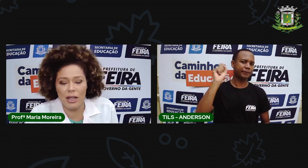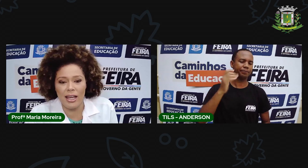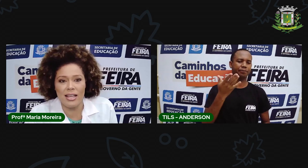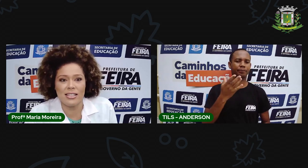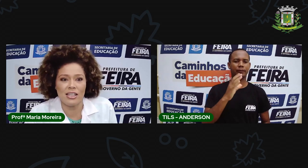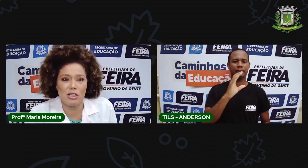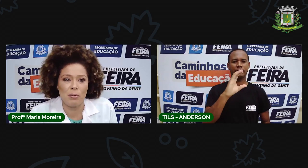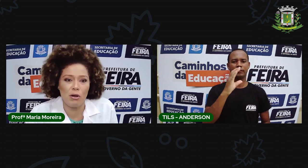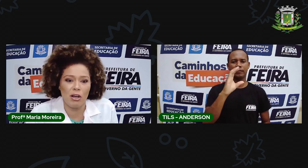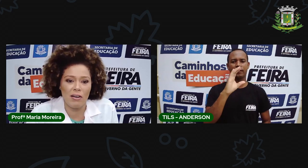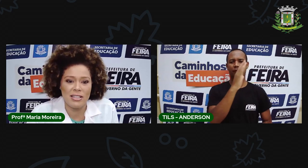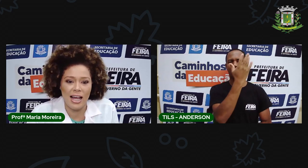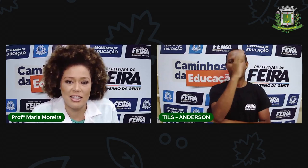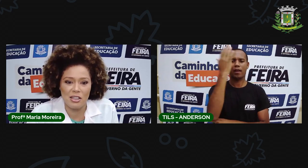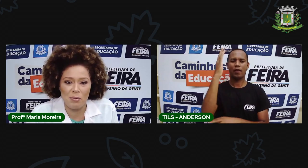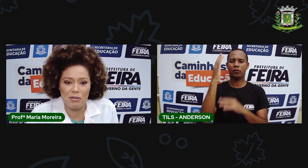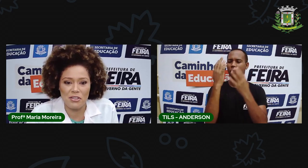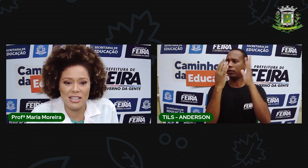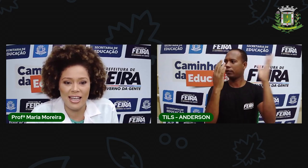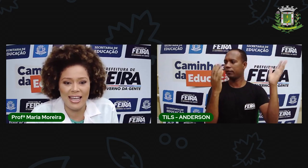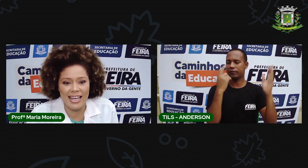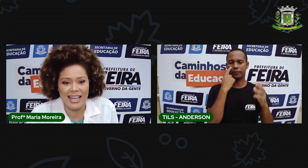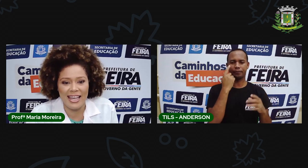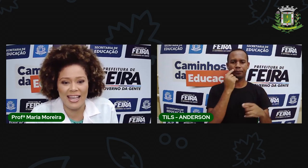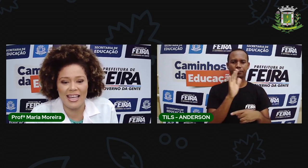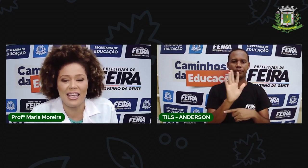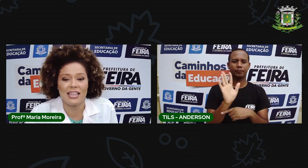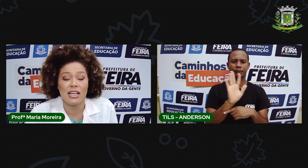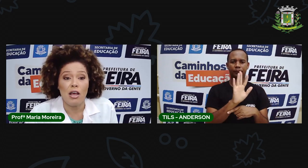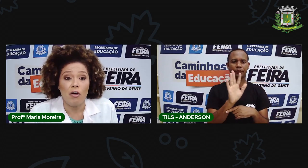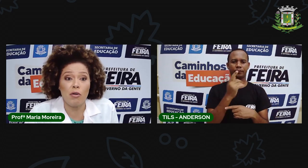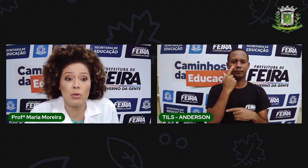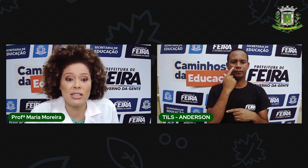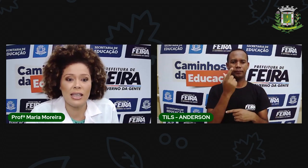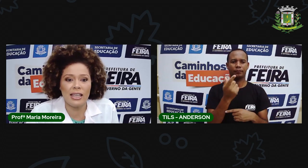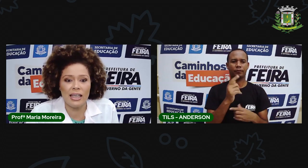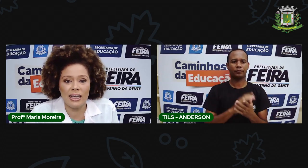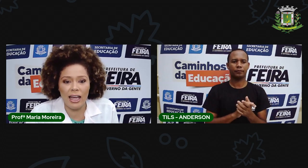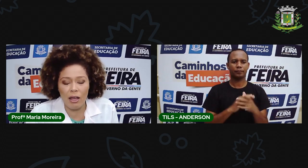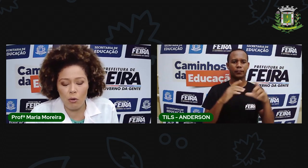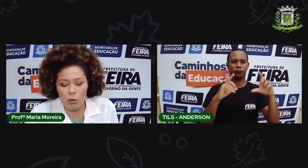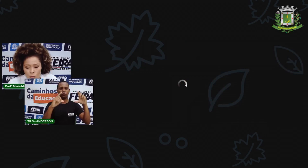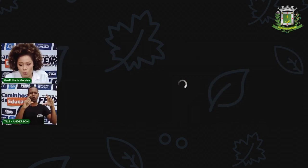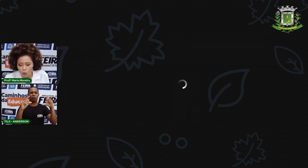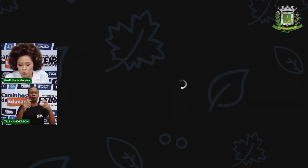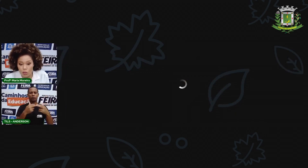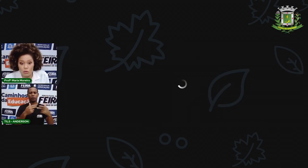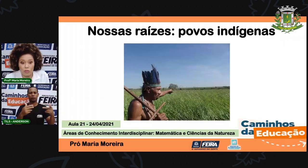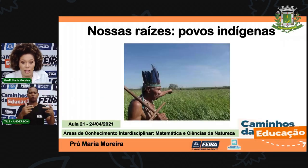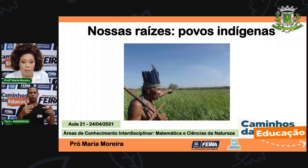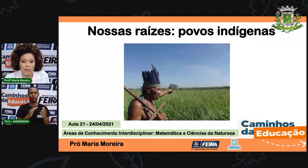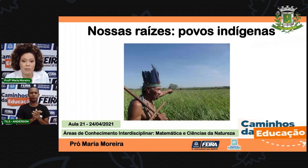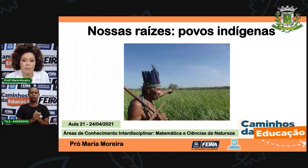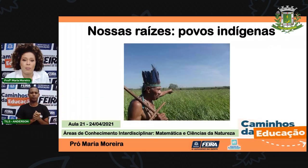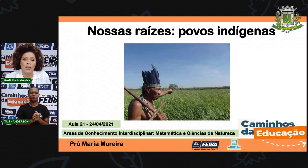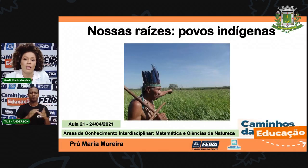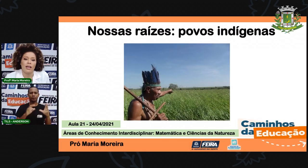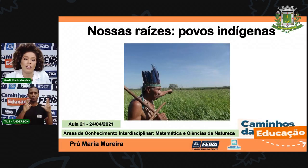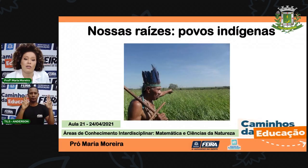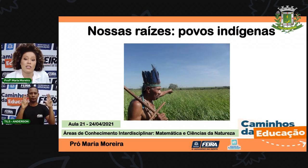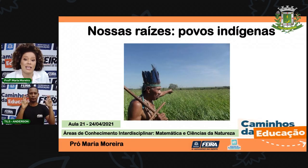da natureza. Deixa eu dar uma paulagem aqui pra vocês. Vamos seguir, né, com o nosso tema,